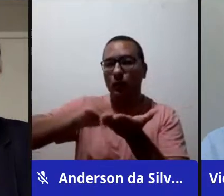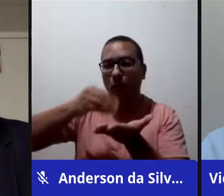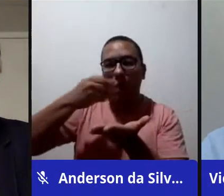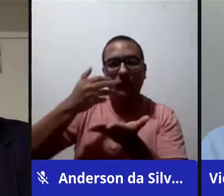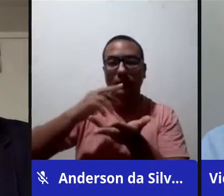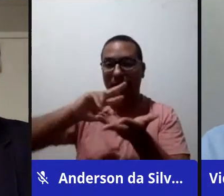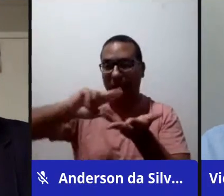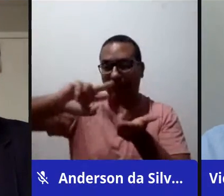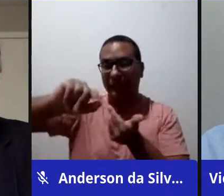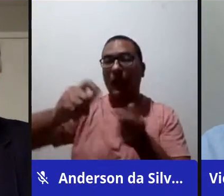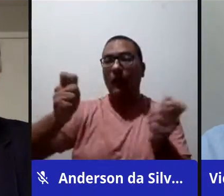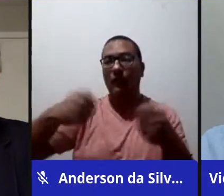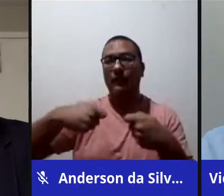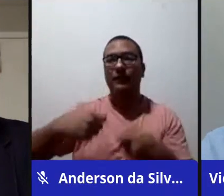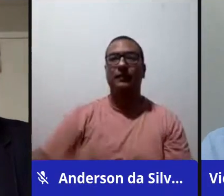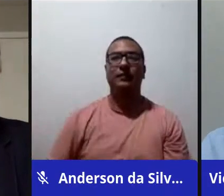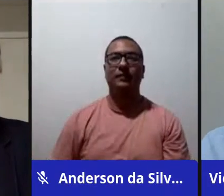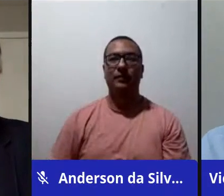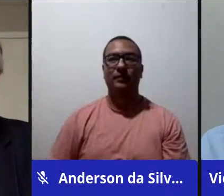acolhido, Rafael.